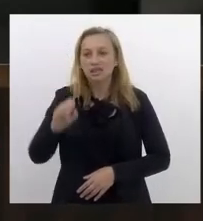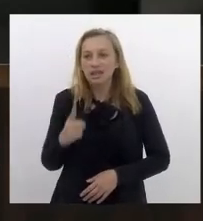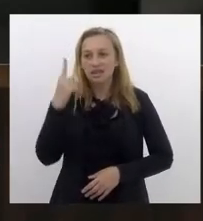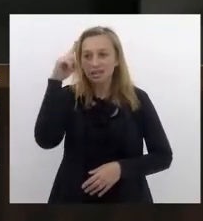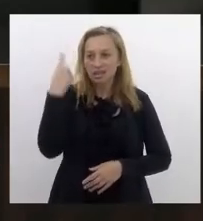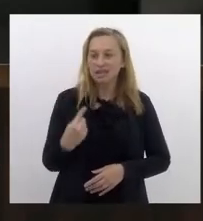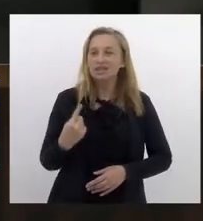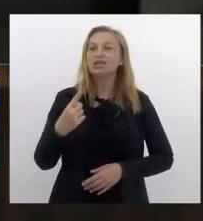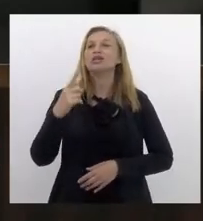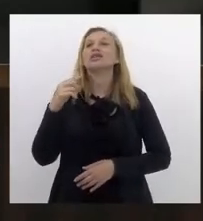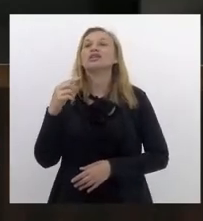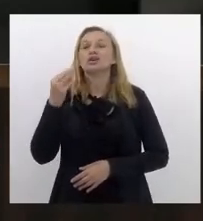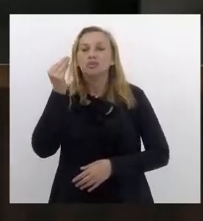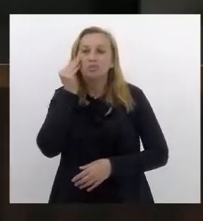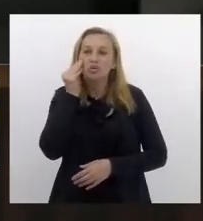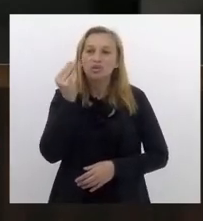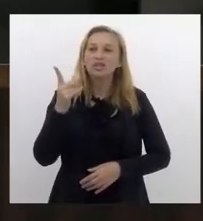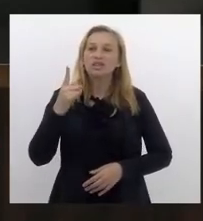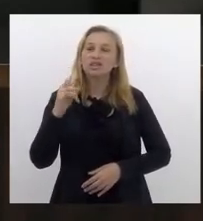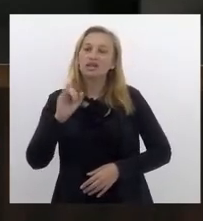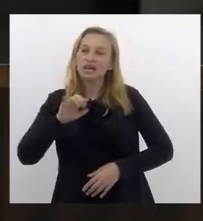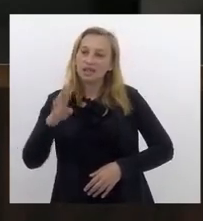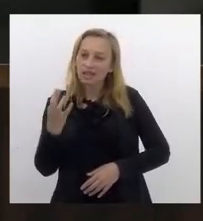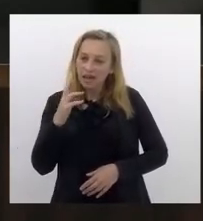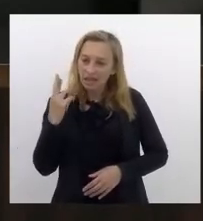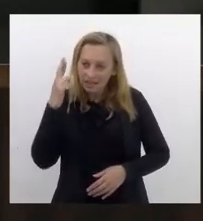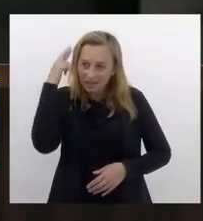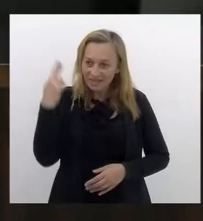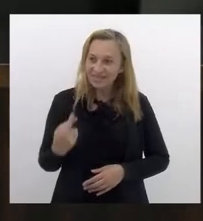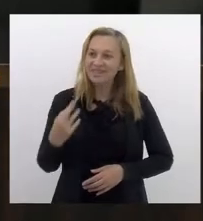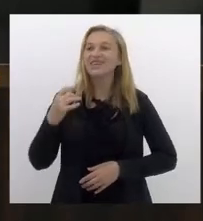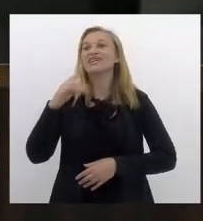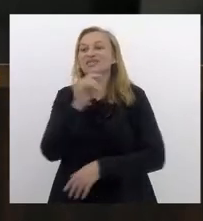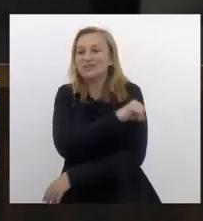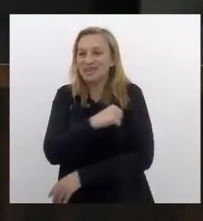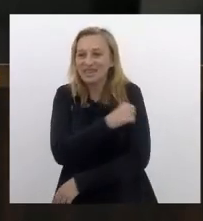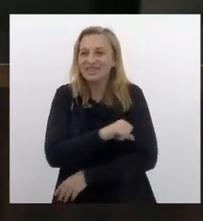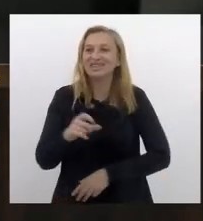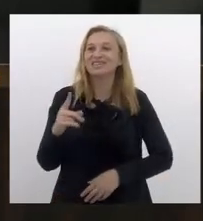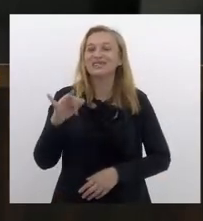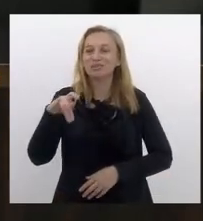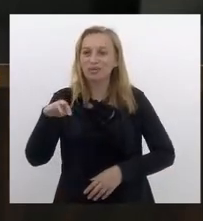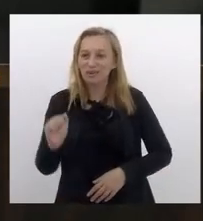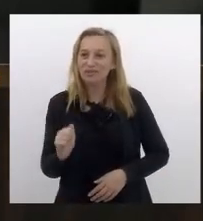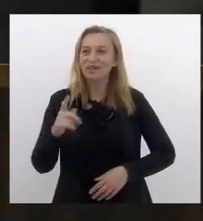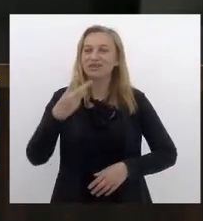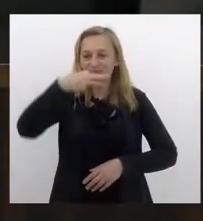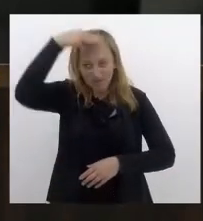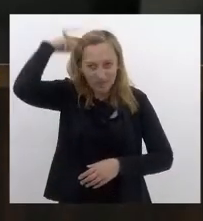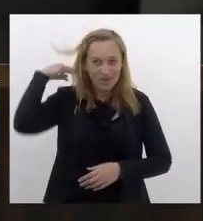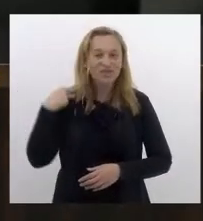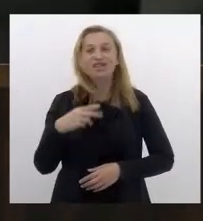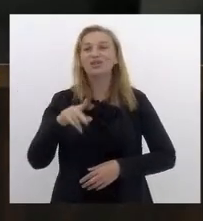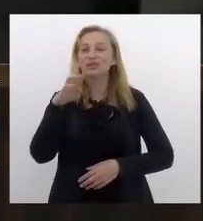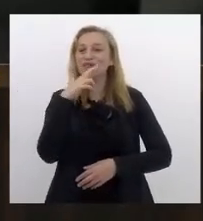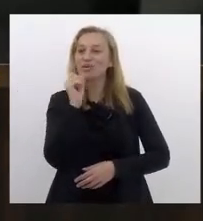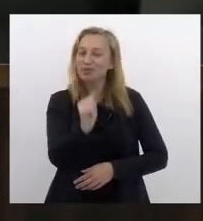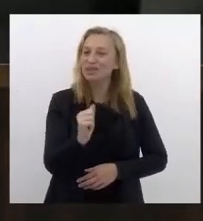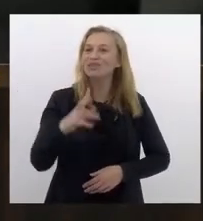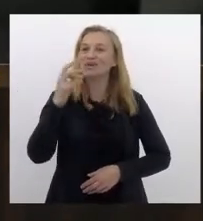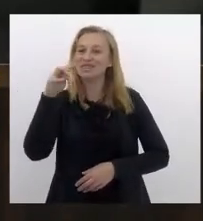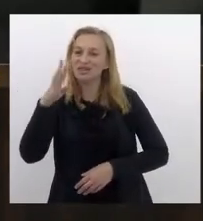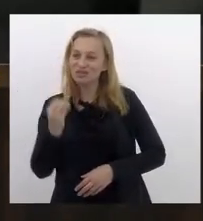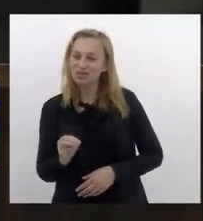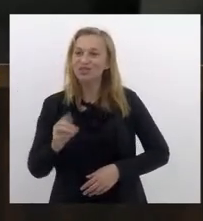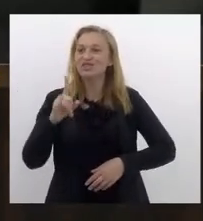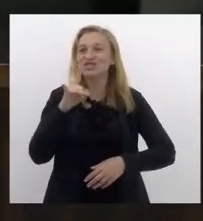Francisco, Anderson Moraes, Daniel Librelon, Renata Souza, Charles Batista, enfermeira Rejane, Samuel Malafaia, Márcio Pacheco, Jalmi Júnior, Rodrigo Amorim, Marcelo Dino, Tia